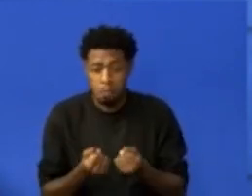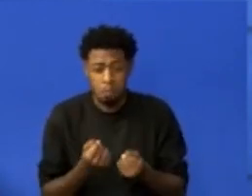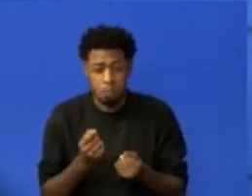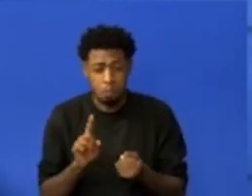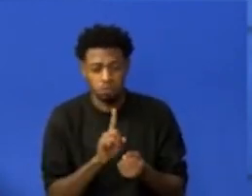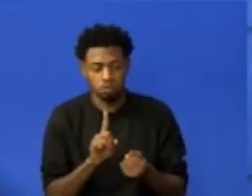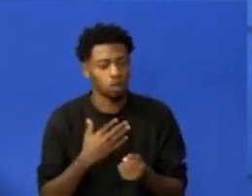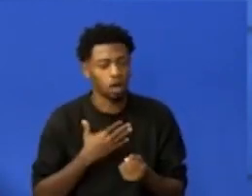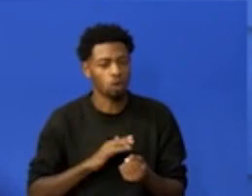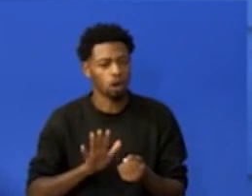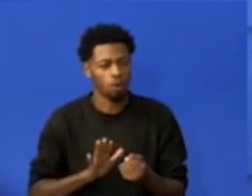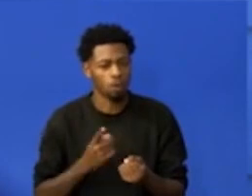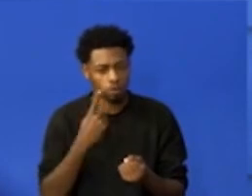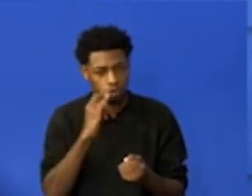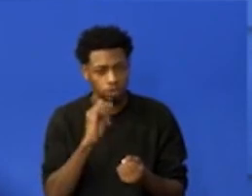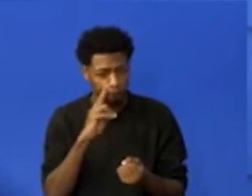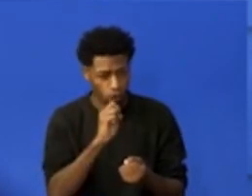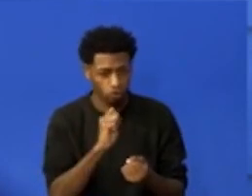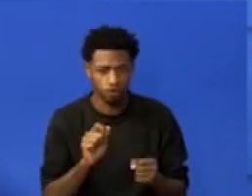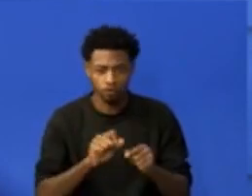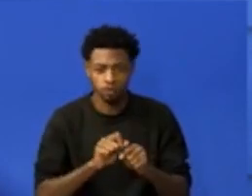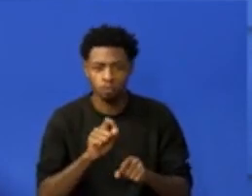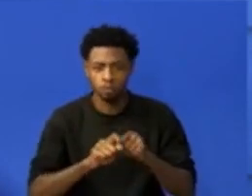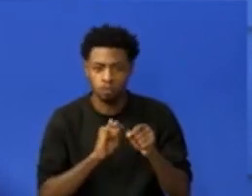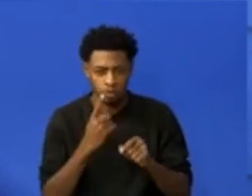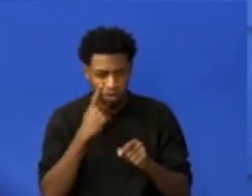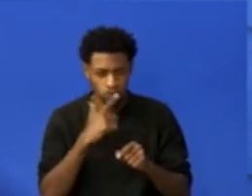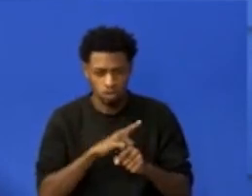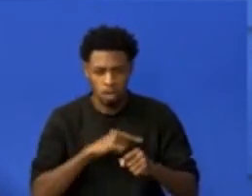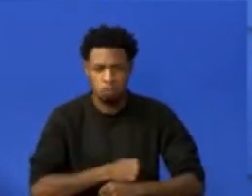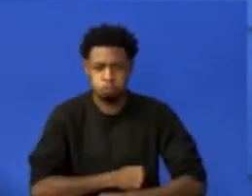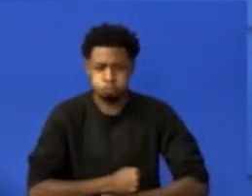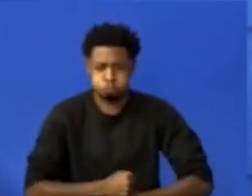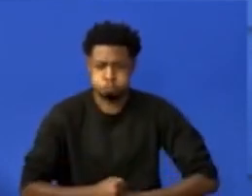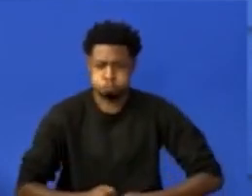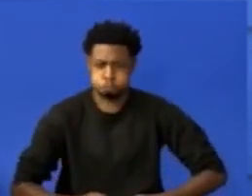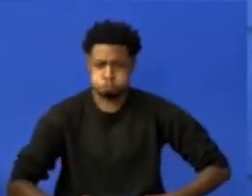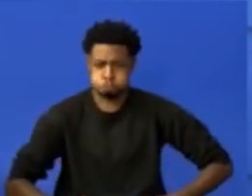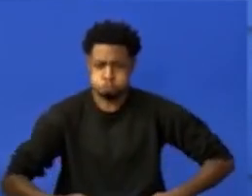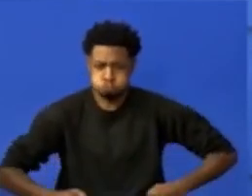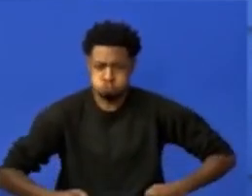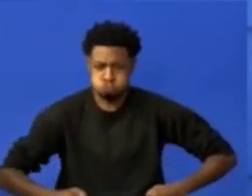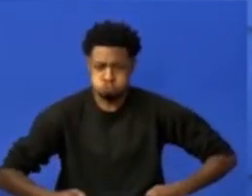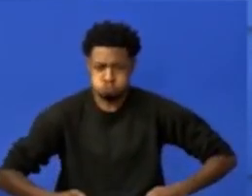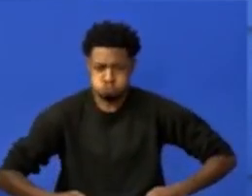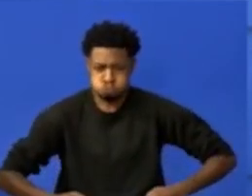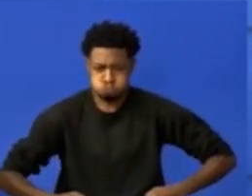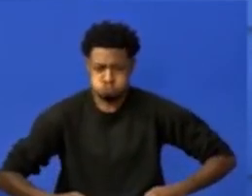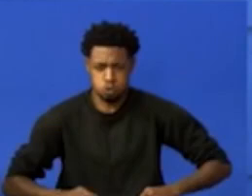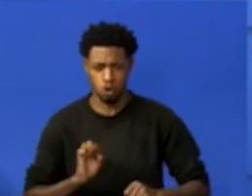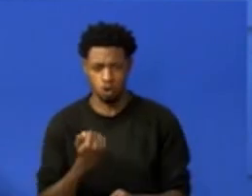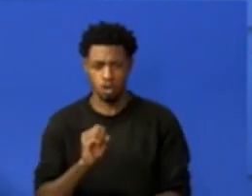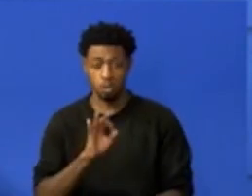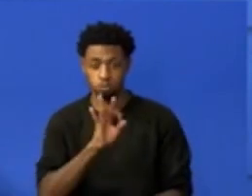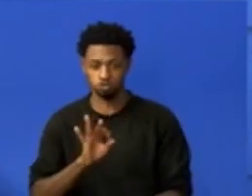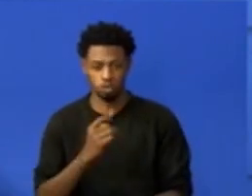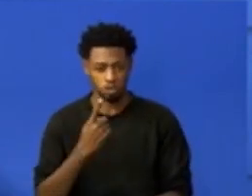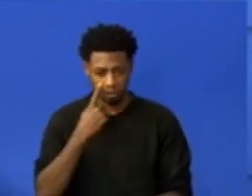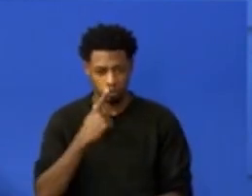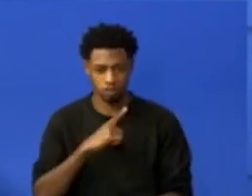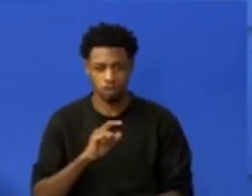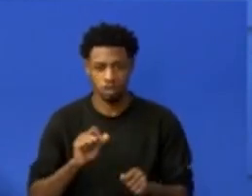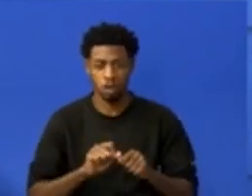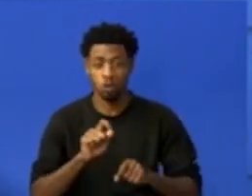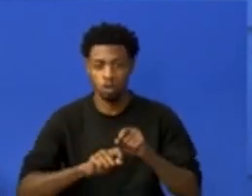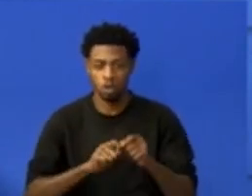no treinamento de força, se eu faço um movimento para ganhar massa muscular com 80% da minha carga máxima, que foi